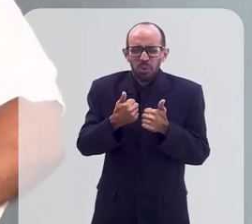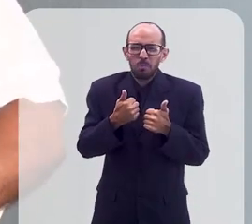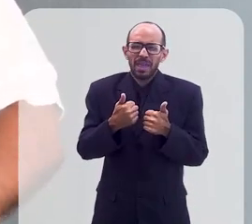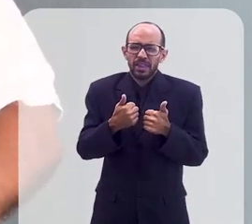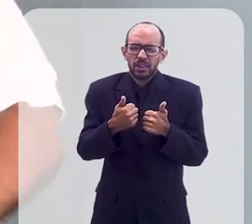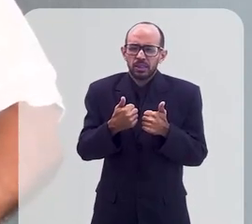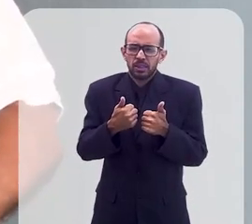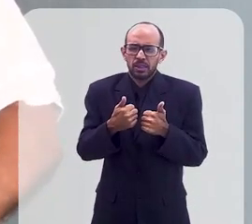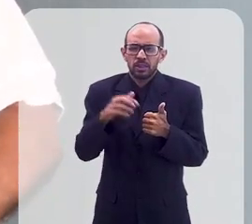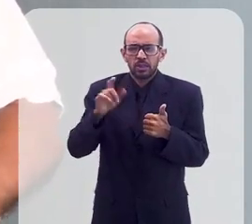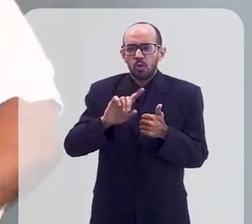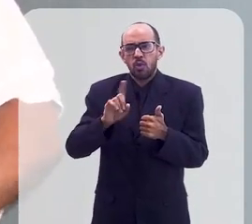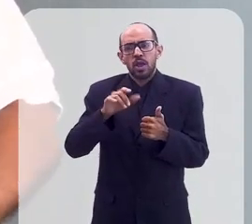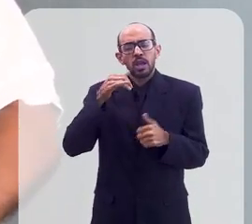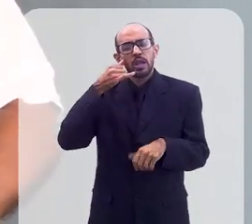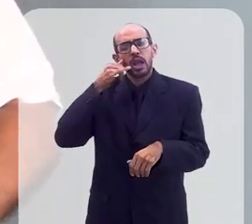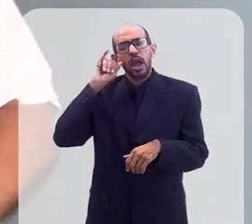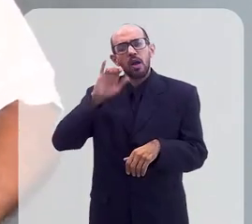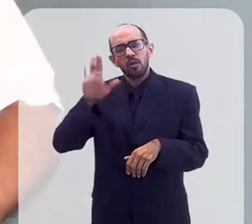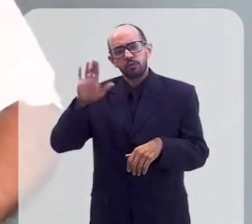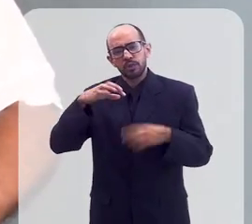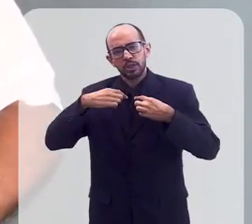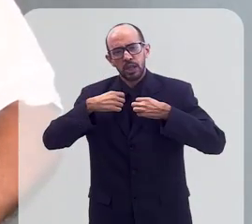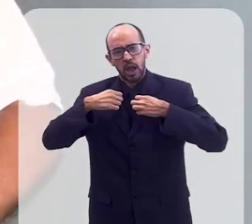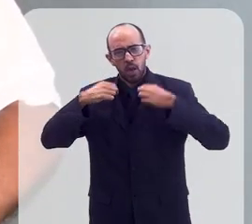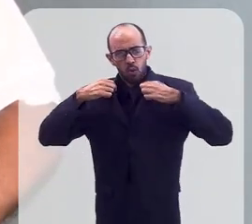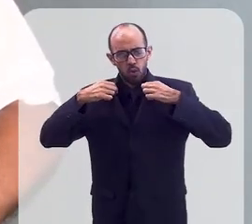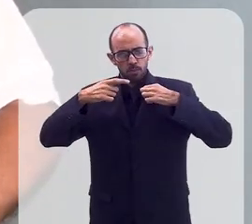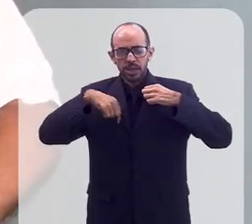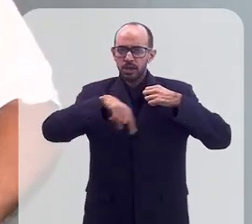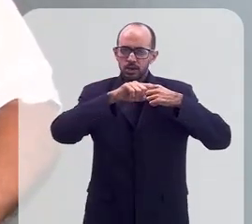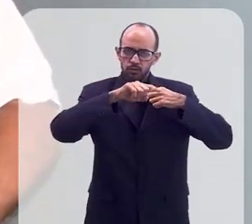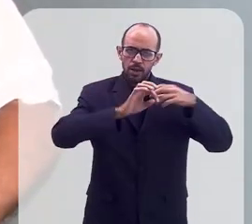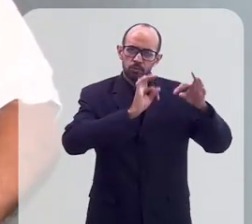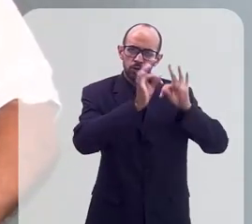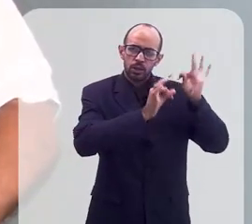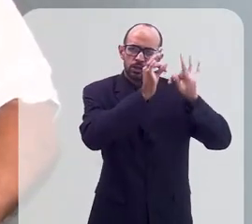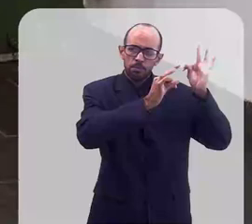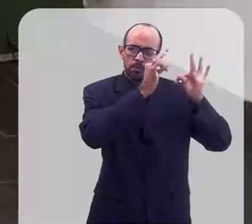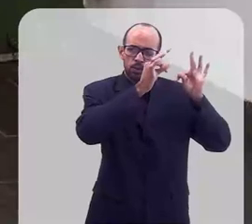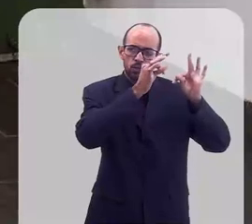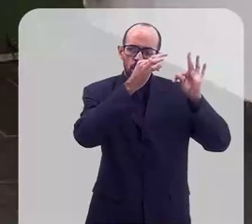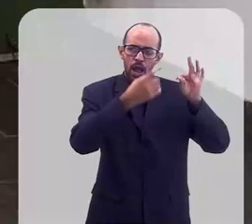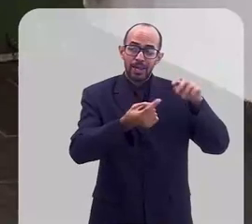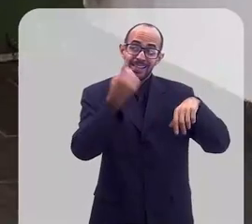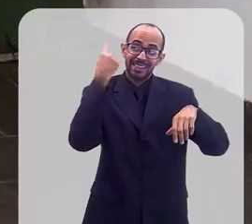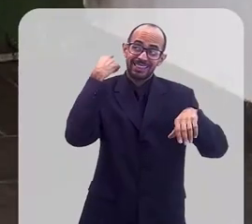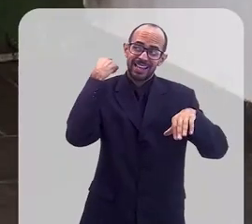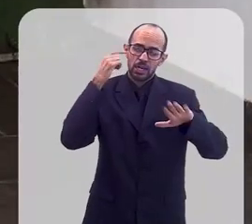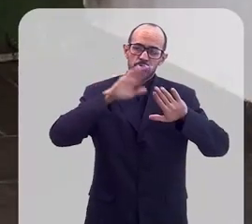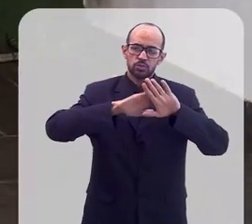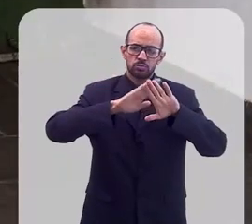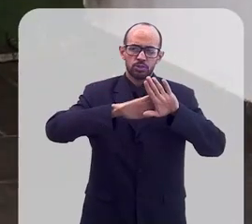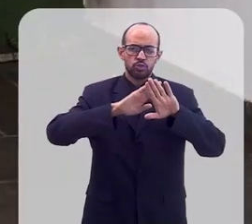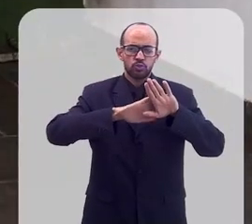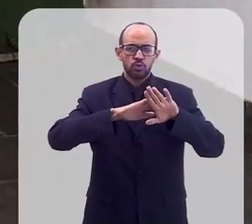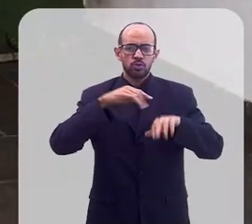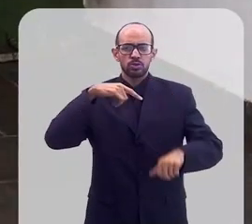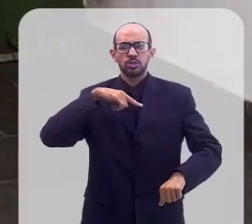aconteceu isso. Ele nem coloca a roupa, ele vai para tratamento. Aqui atrás tem